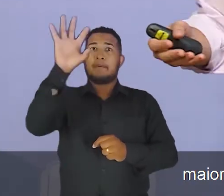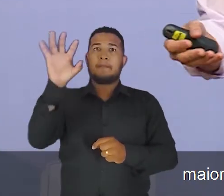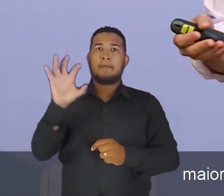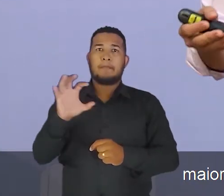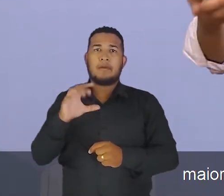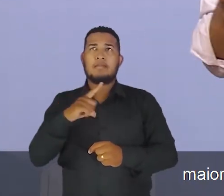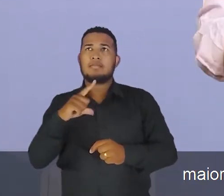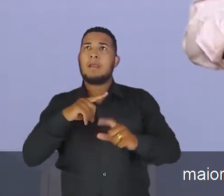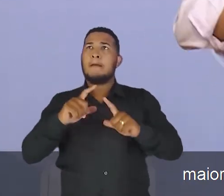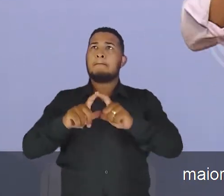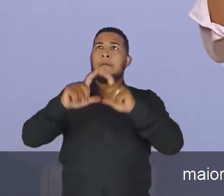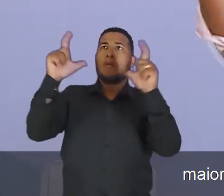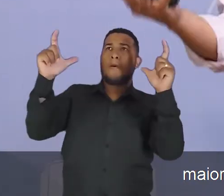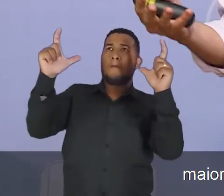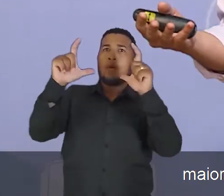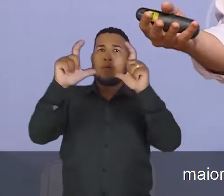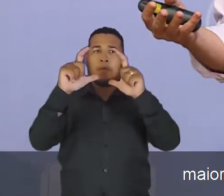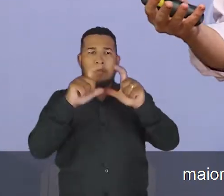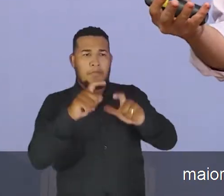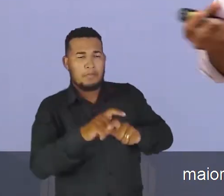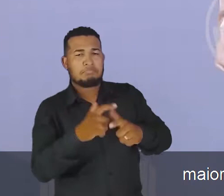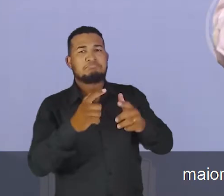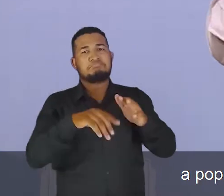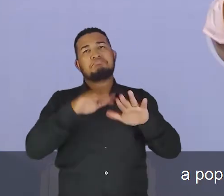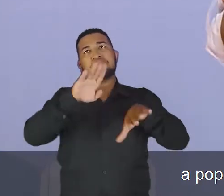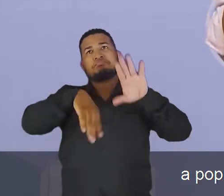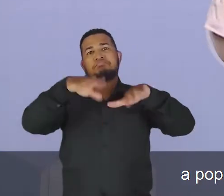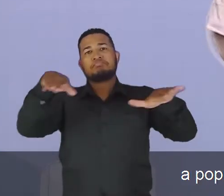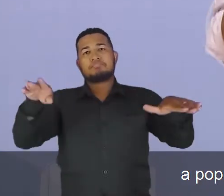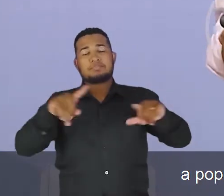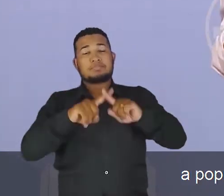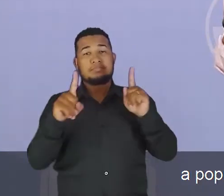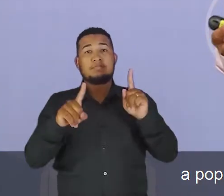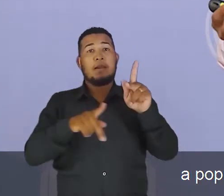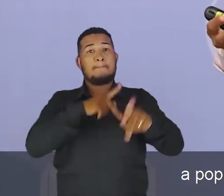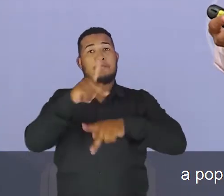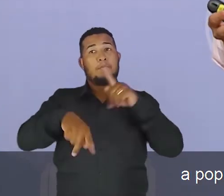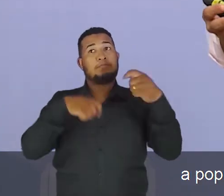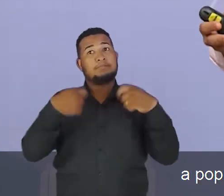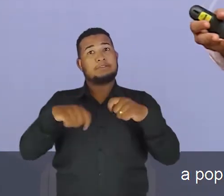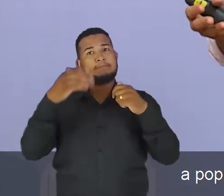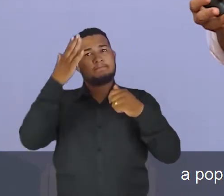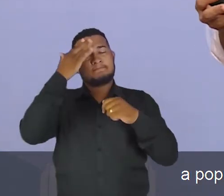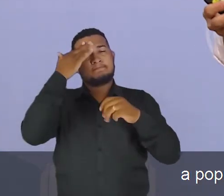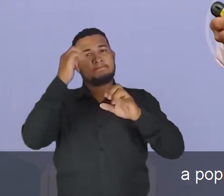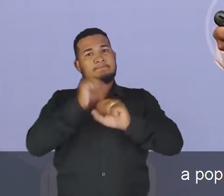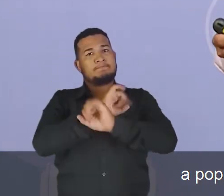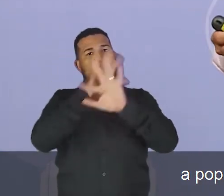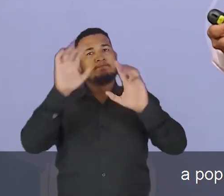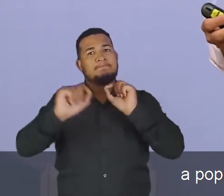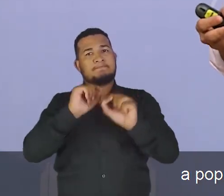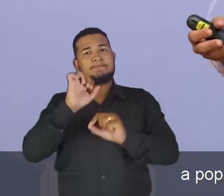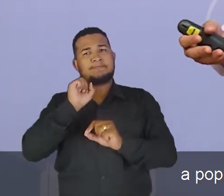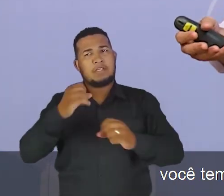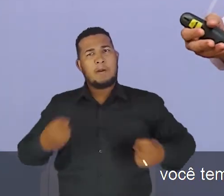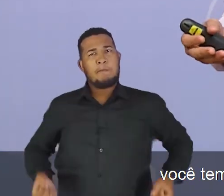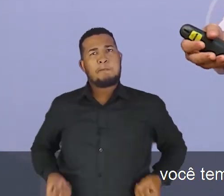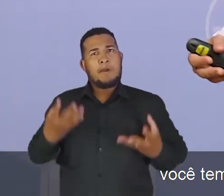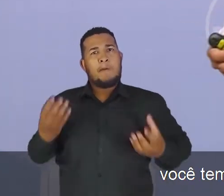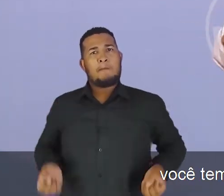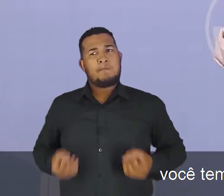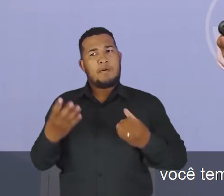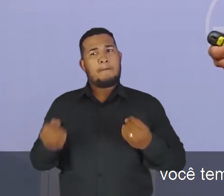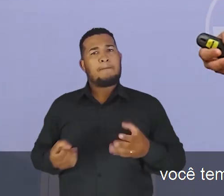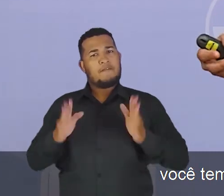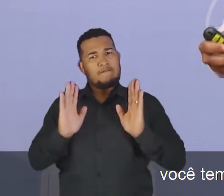maior quantidade de água tratada, outras menos, certo? O que a população tem que entender é que quanto maior o gasto que você tem